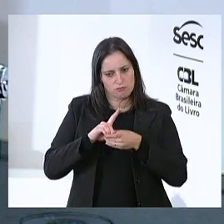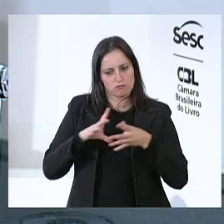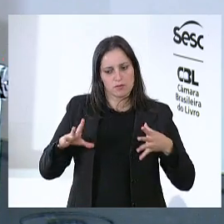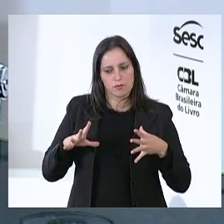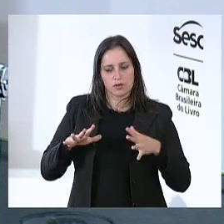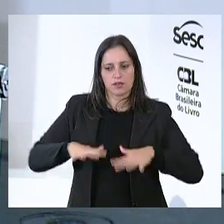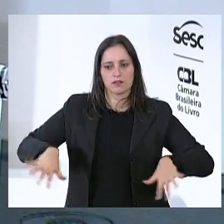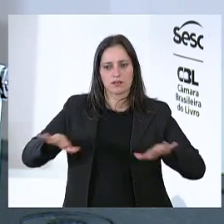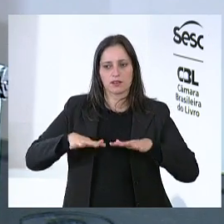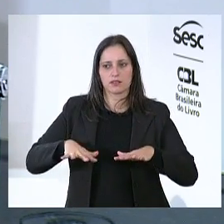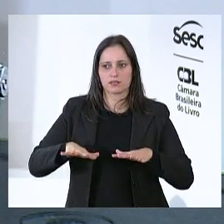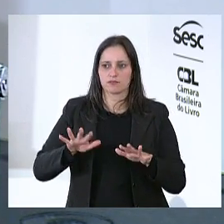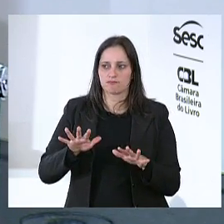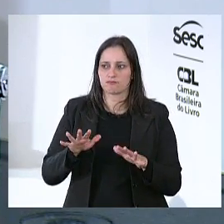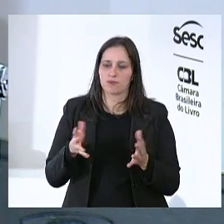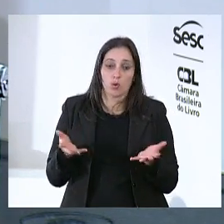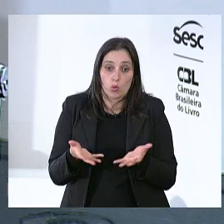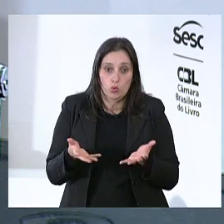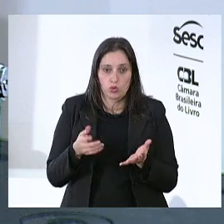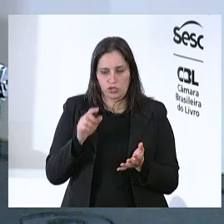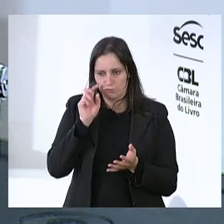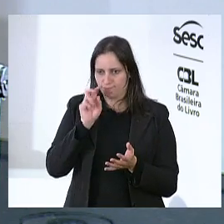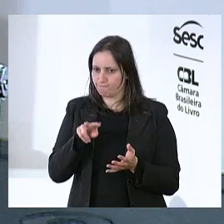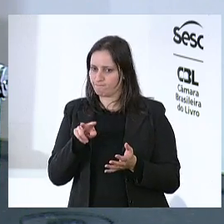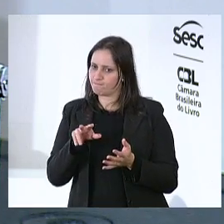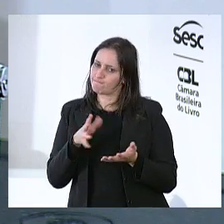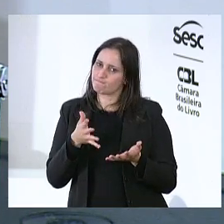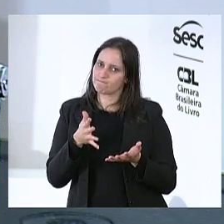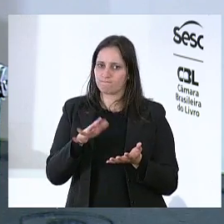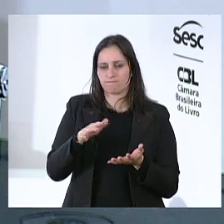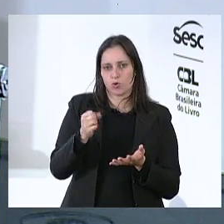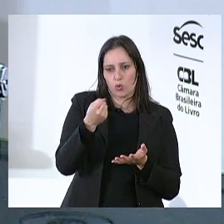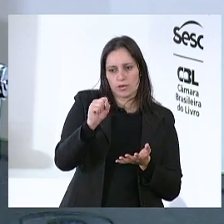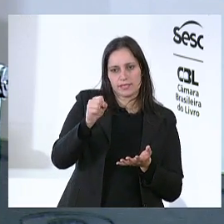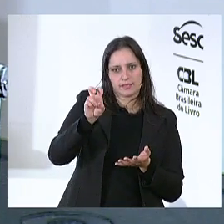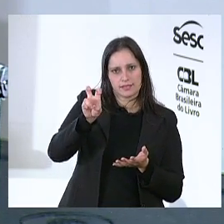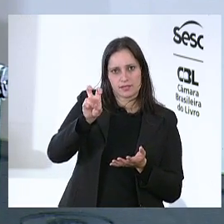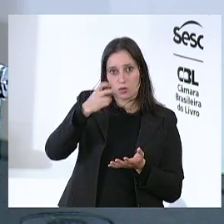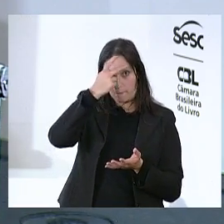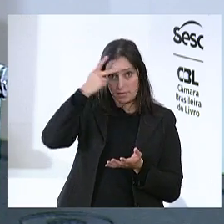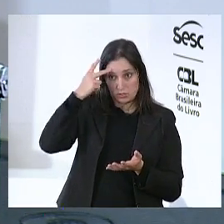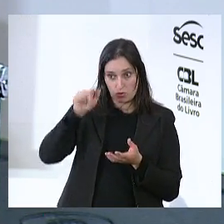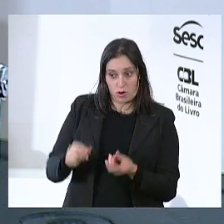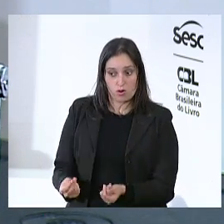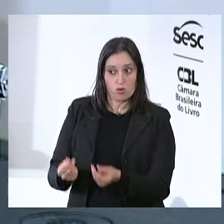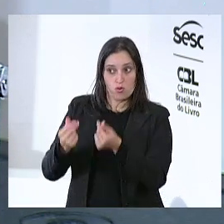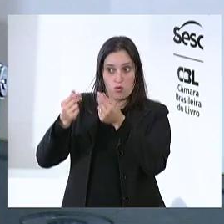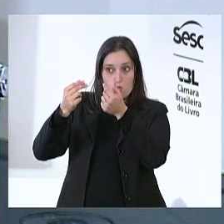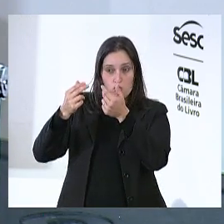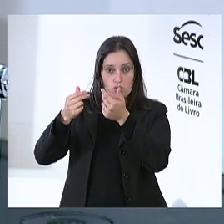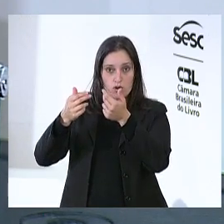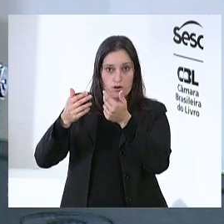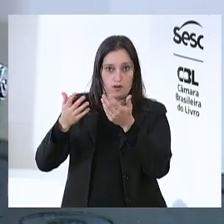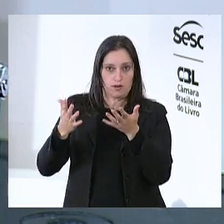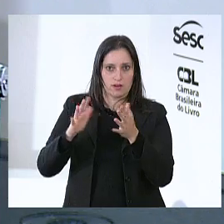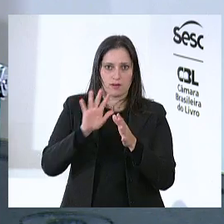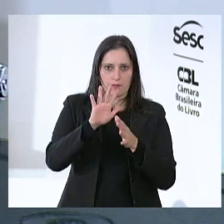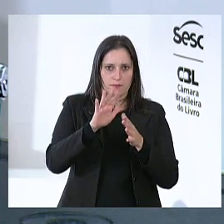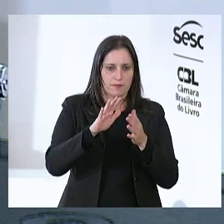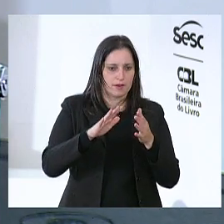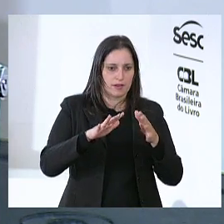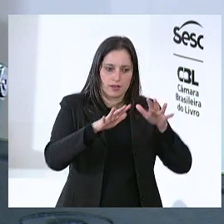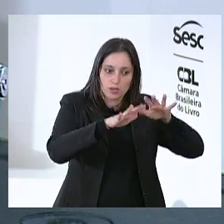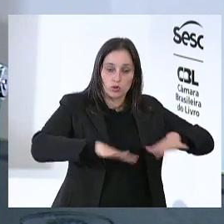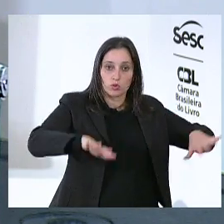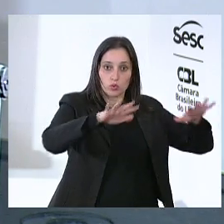tem 85 pessoas que têm riqueza maior do que a metade mais pobre da população